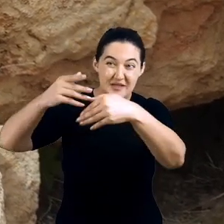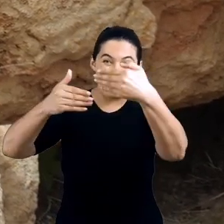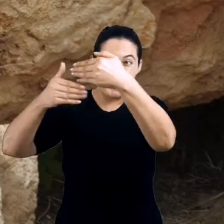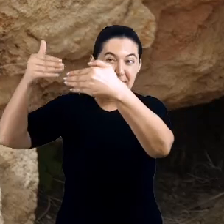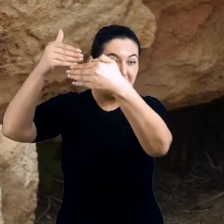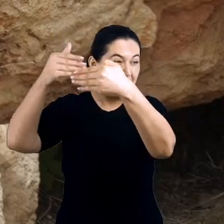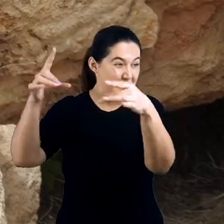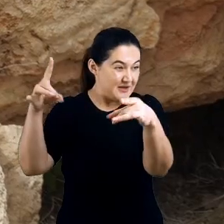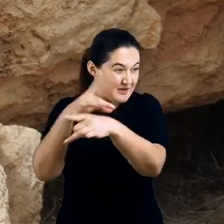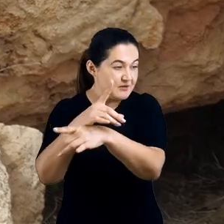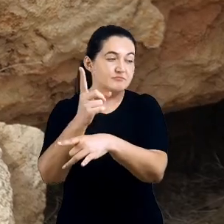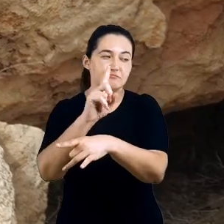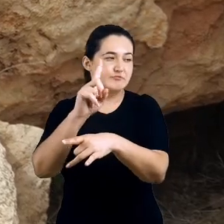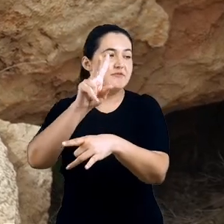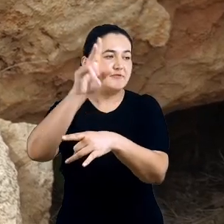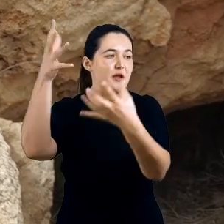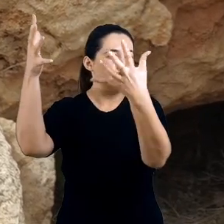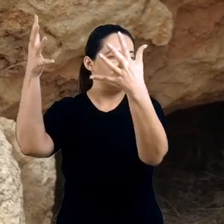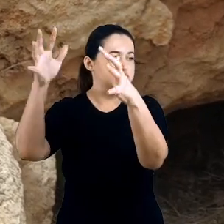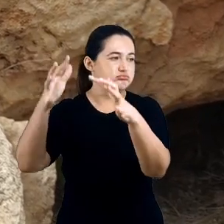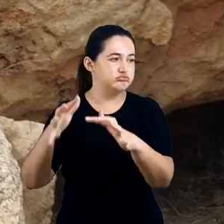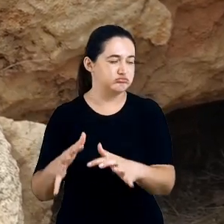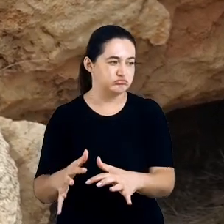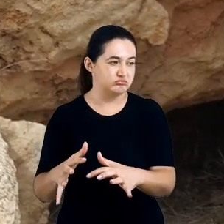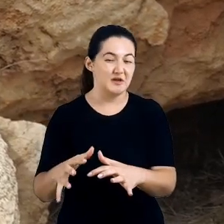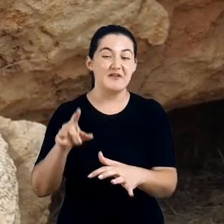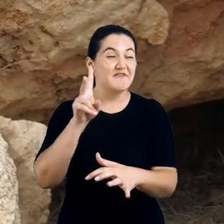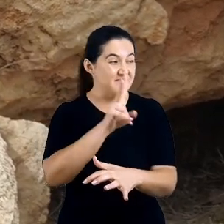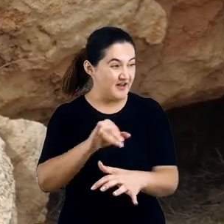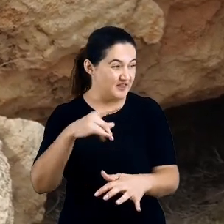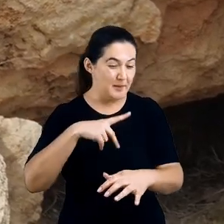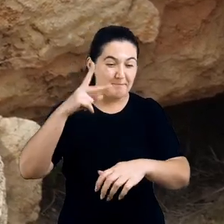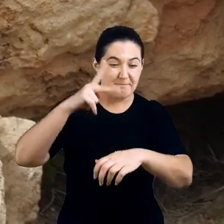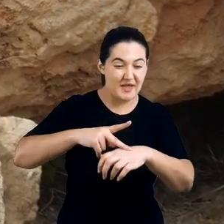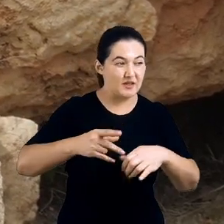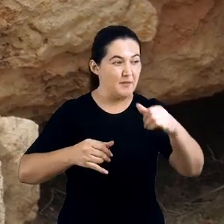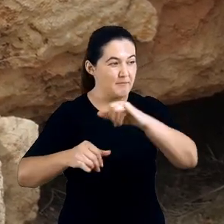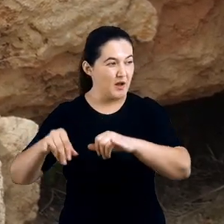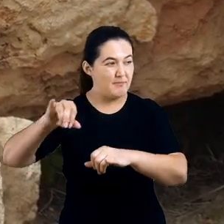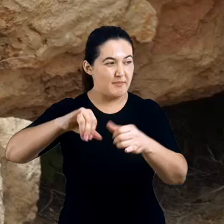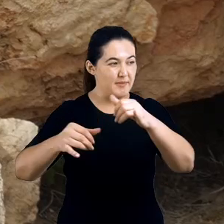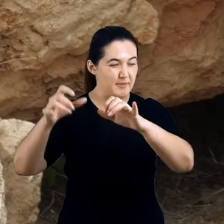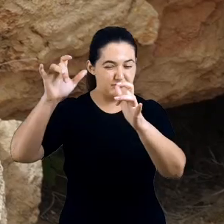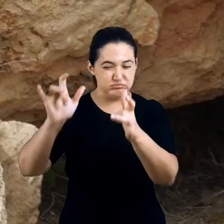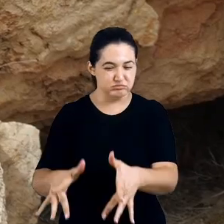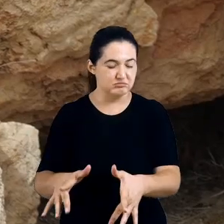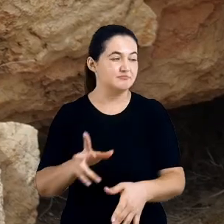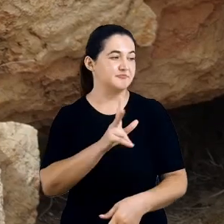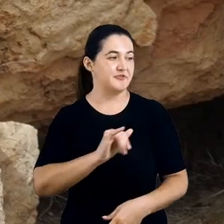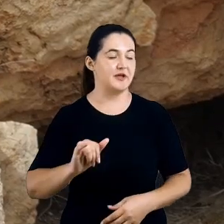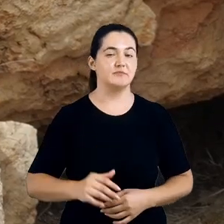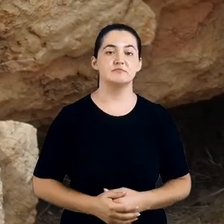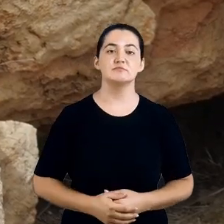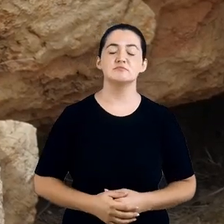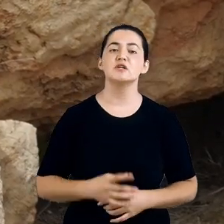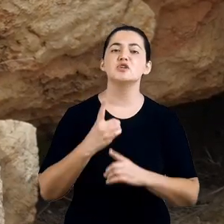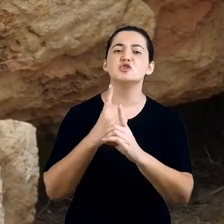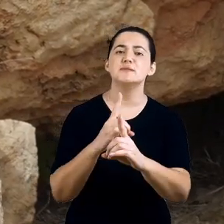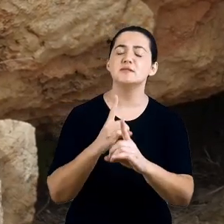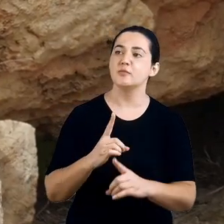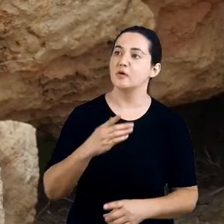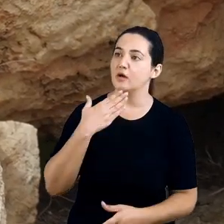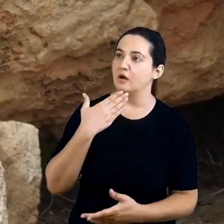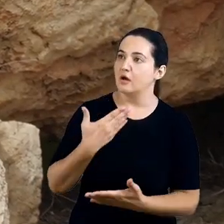lugar ficará em pé no futuro. Aqui não ficará pedra sobre pedra que não seja derrubada. Os